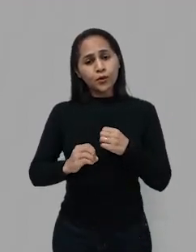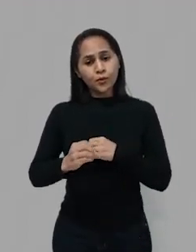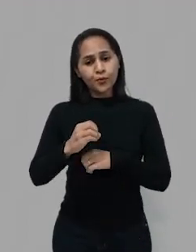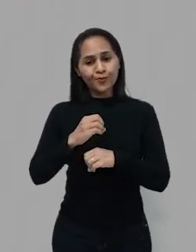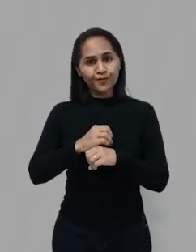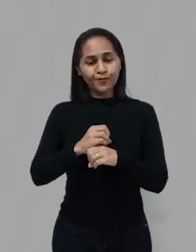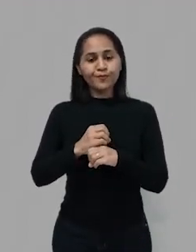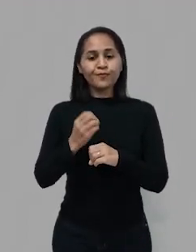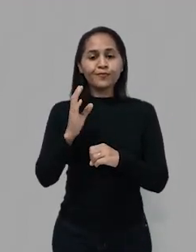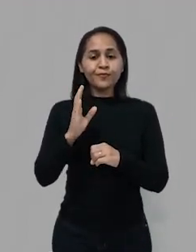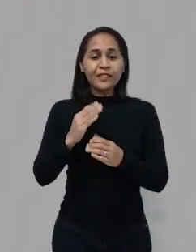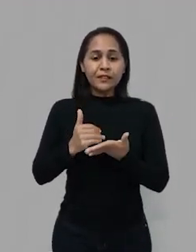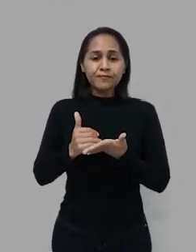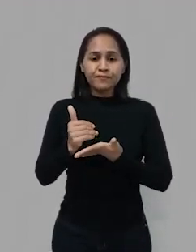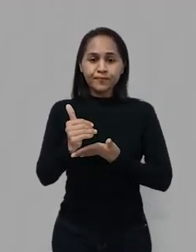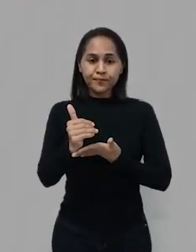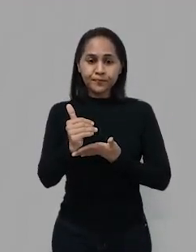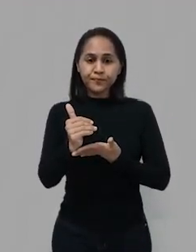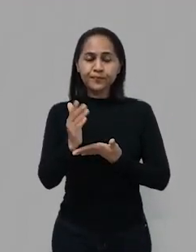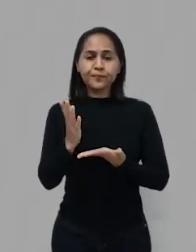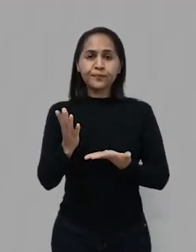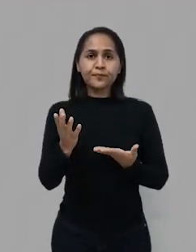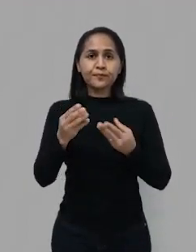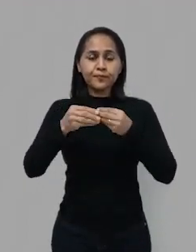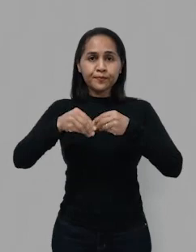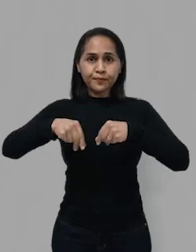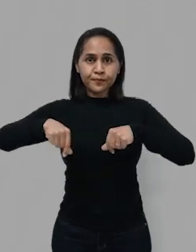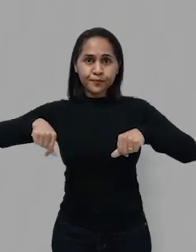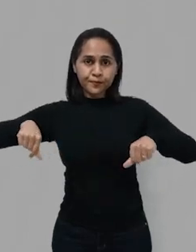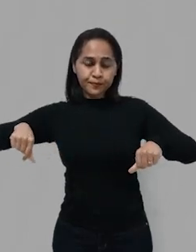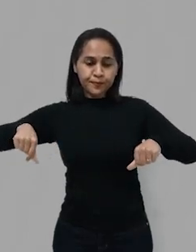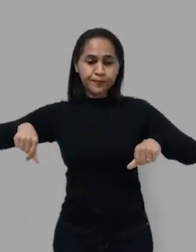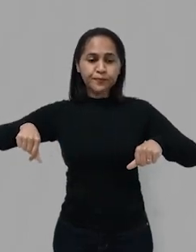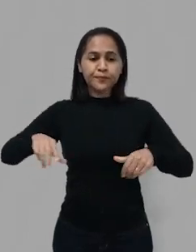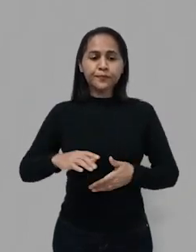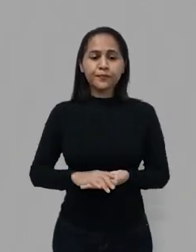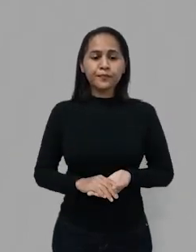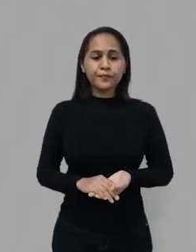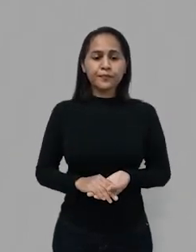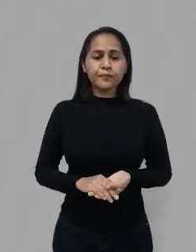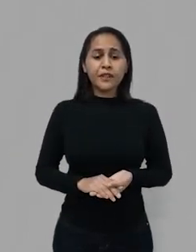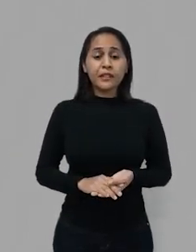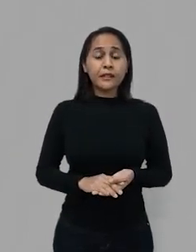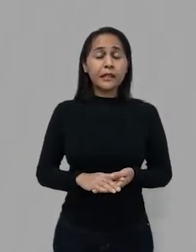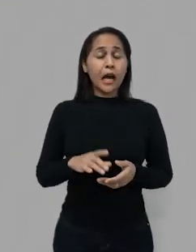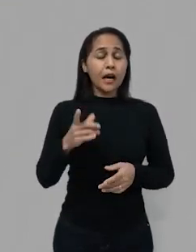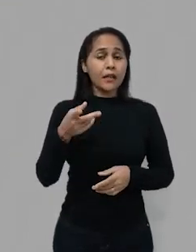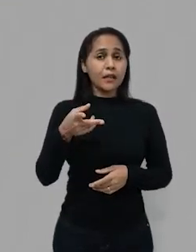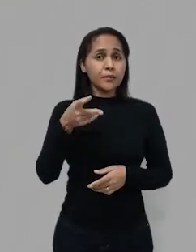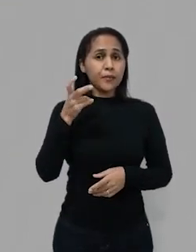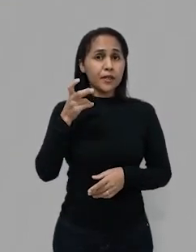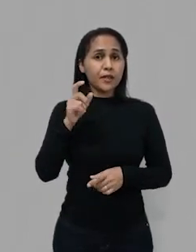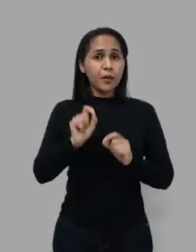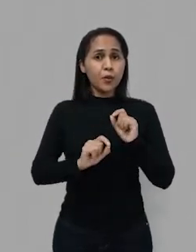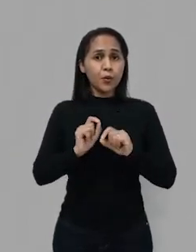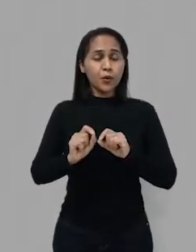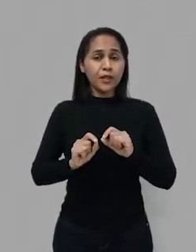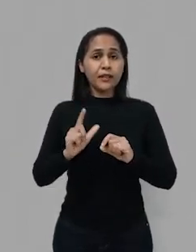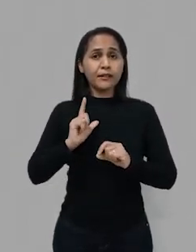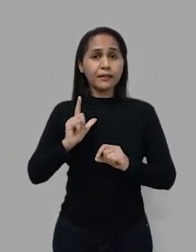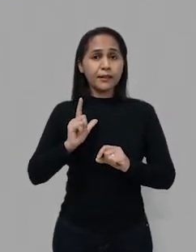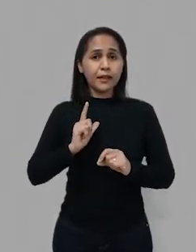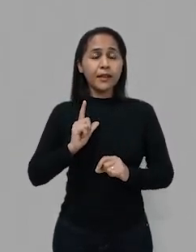moléculas iniciais. Esse resultado é um resultado na forma de decimal, 0, alguma